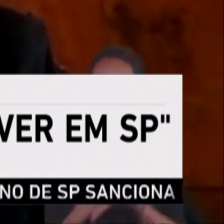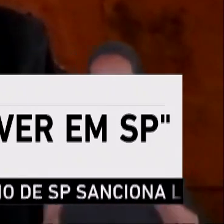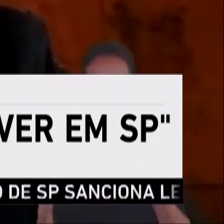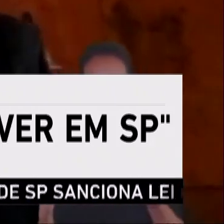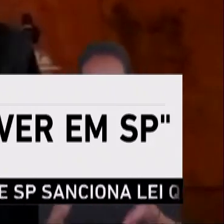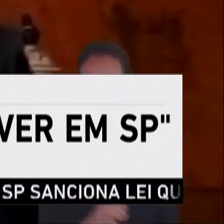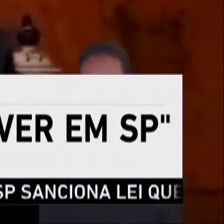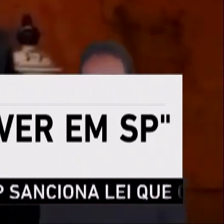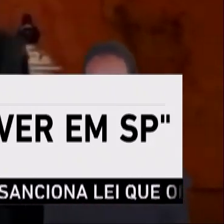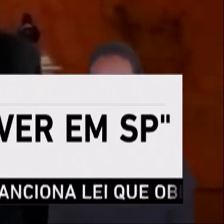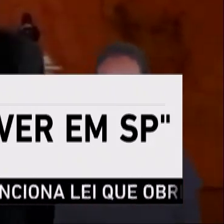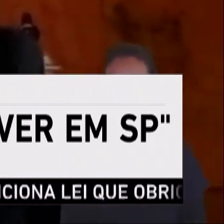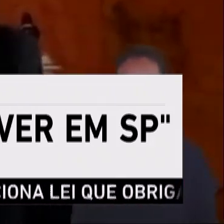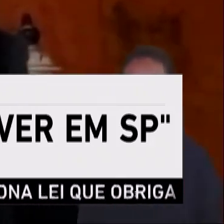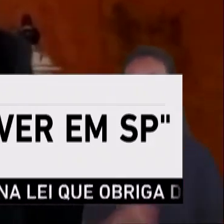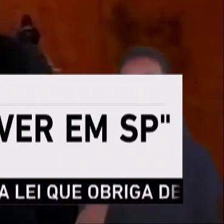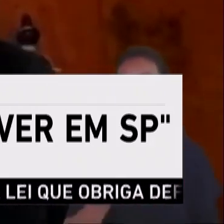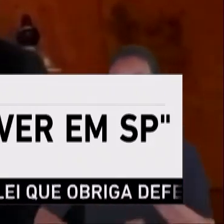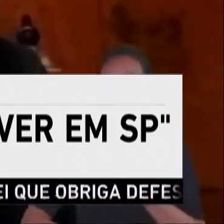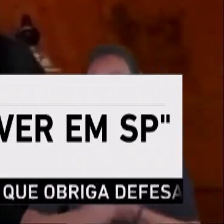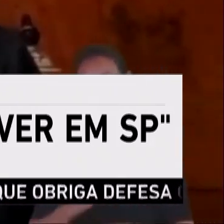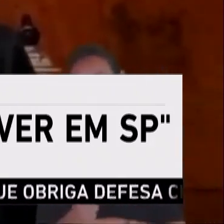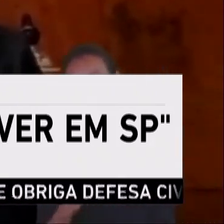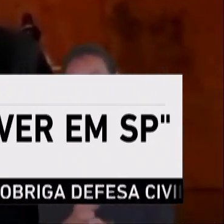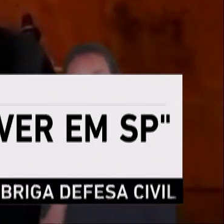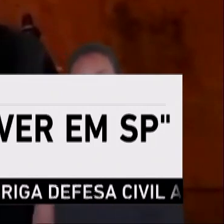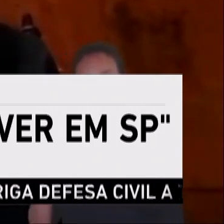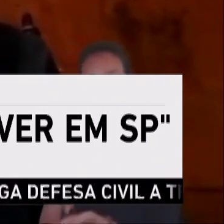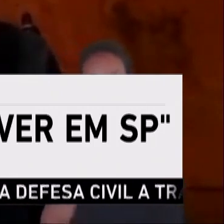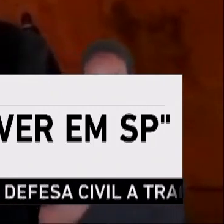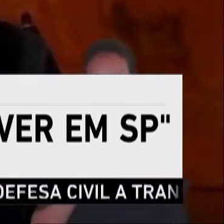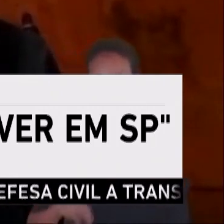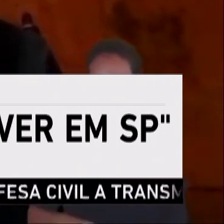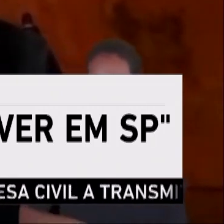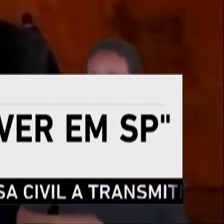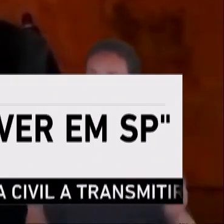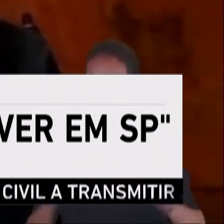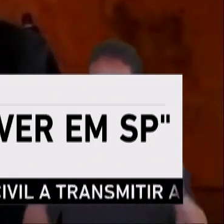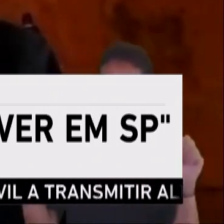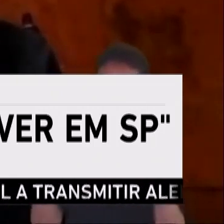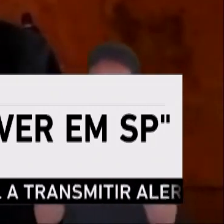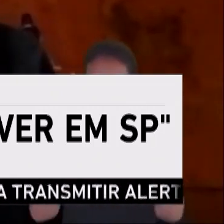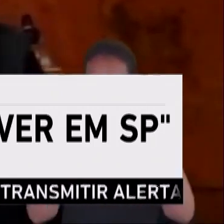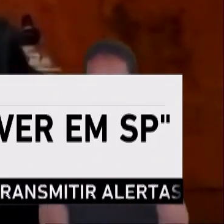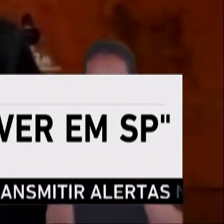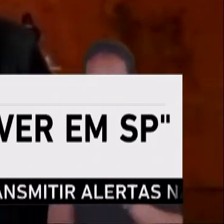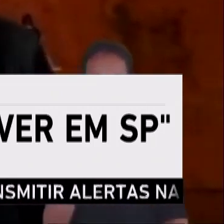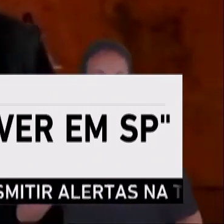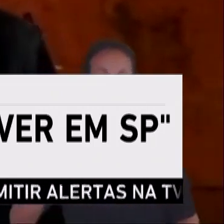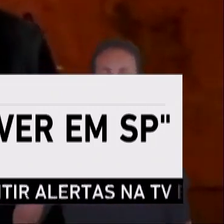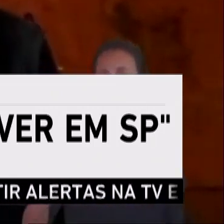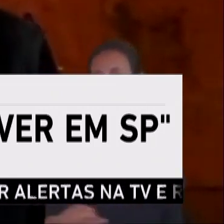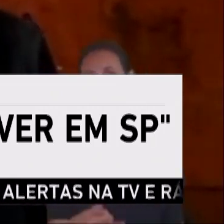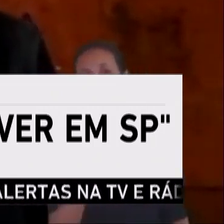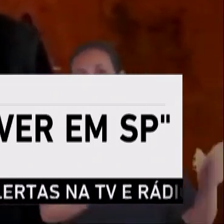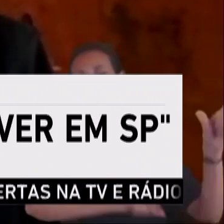4 anos, quando estive à frente da presidência, serviu para despertar milhões de pessoas pelo Brasil do